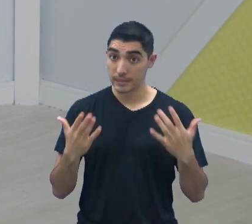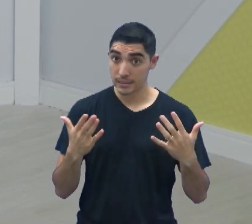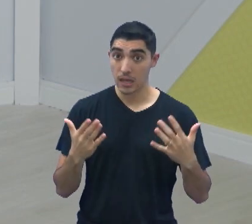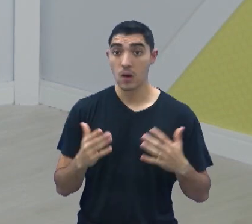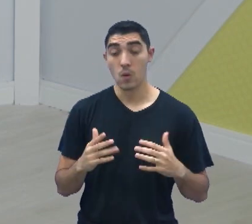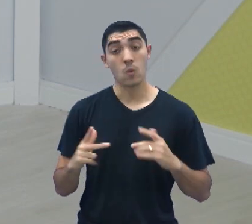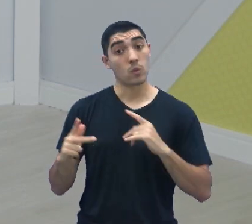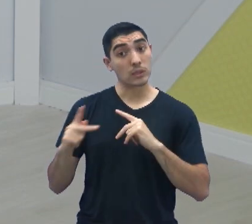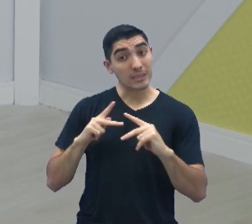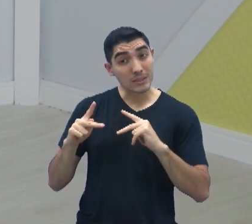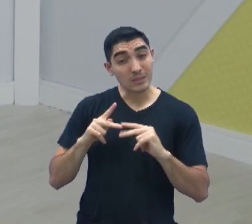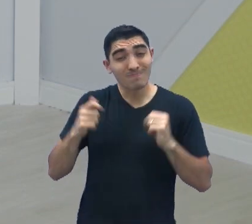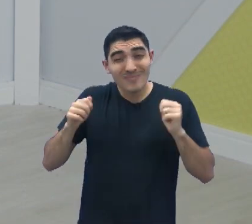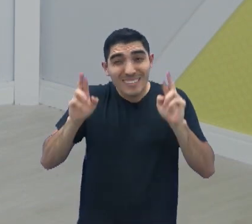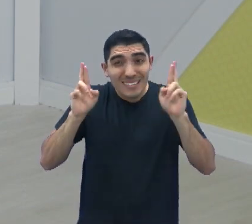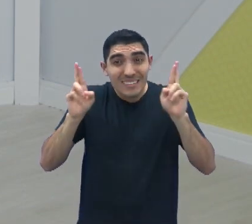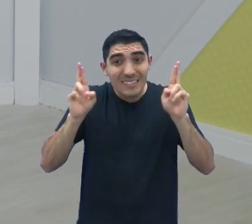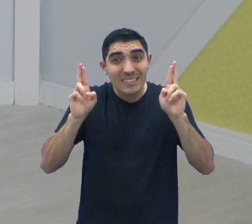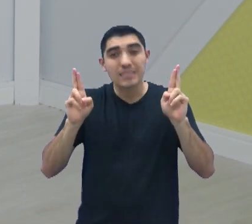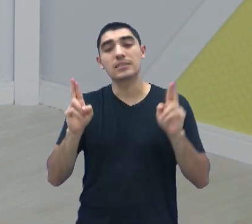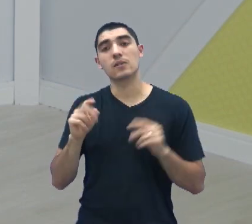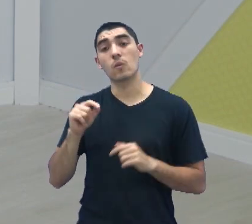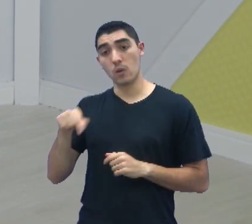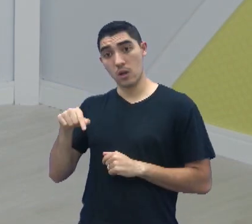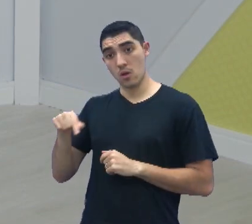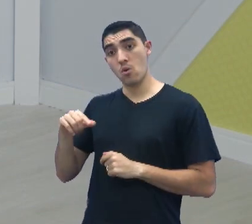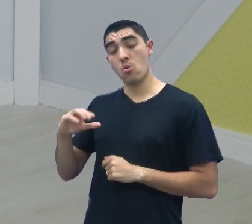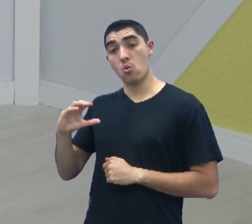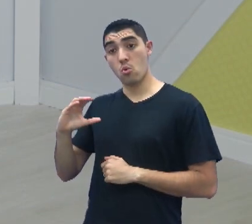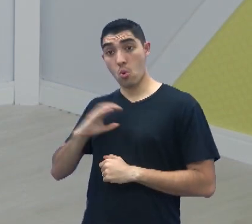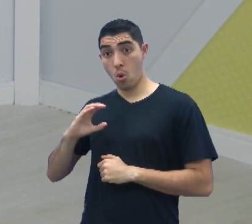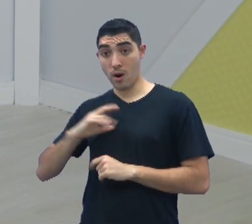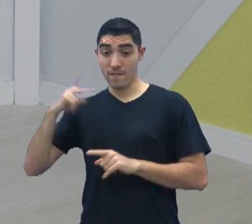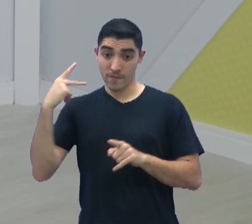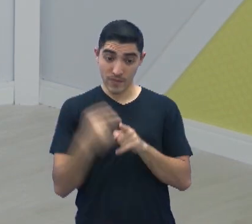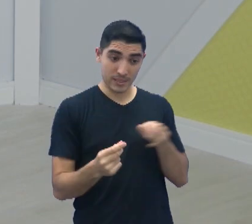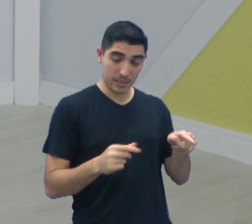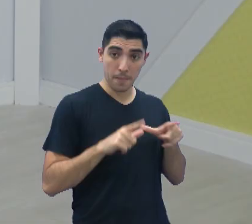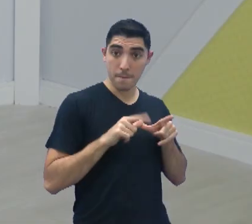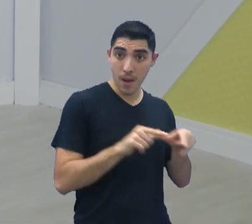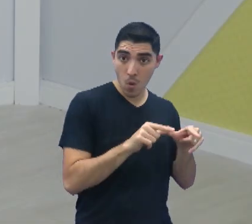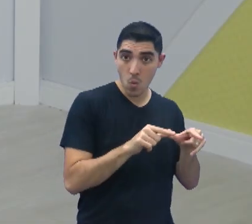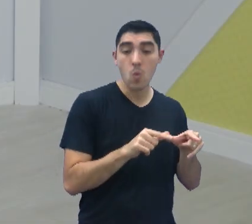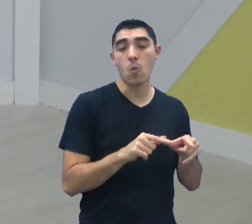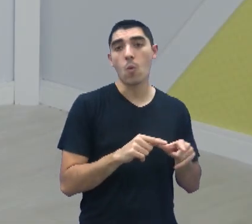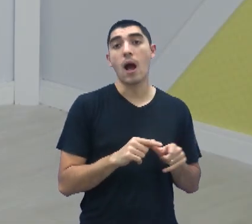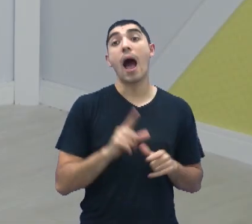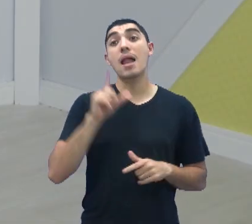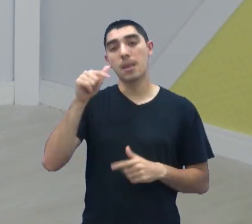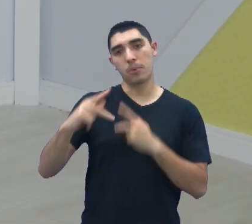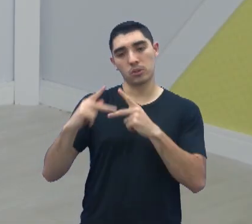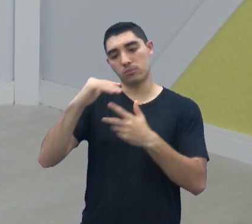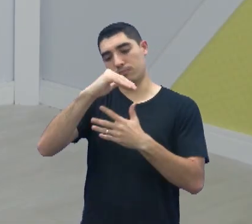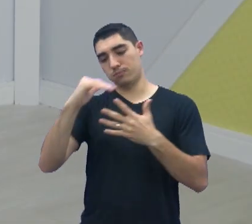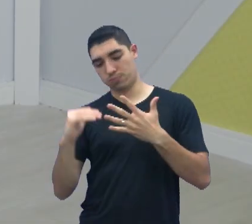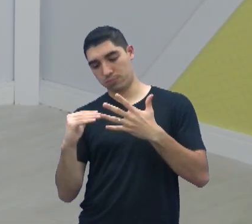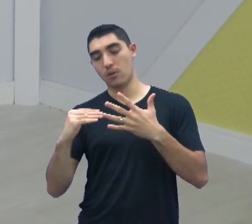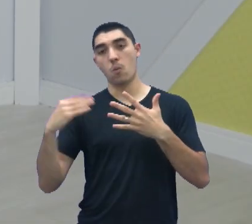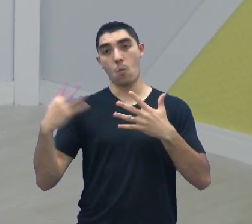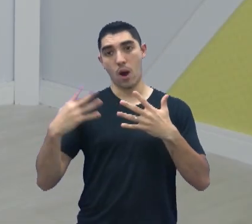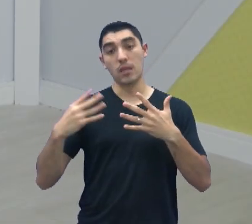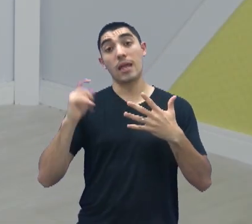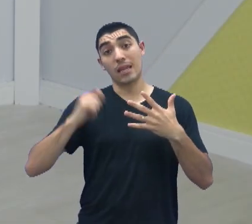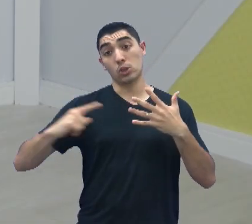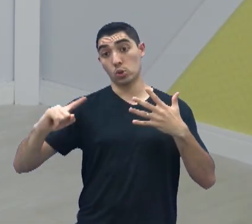precisa torcer para que o Corinthians vença o Bauru, o São José vai cair para 4º e aí vai ter a vantagem de enfrentar o Bauru decidindo